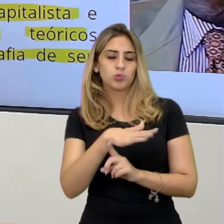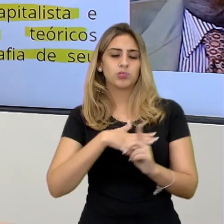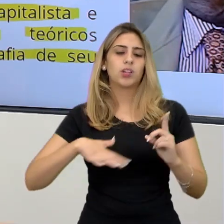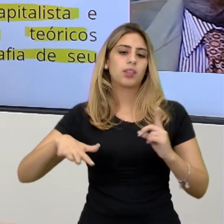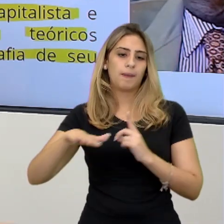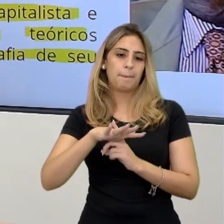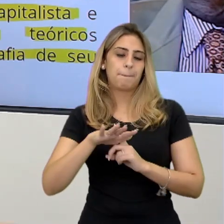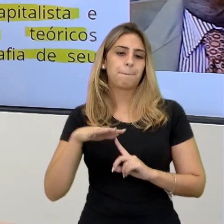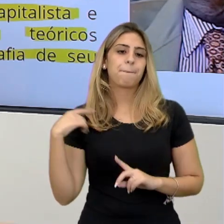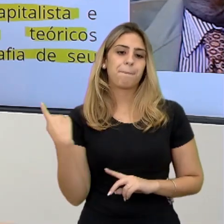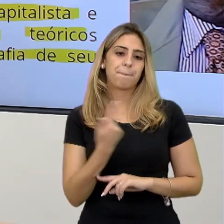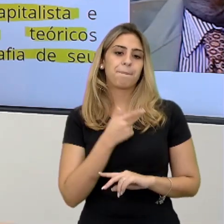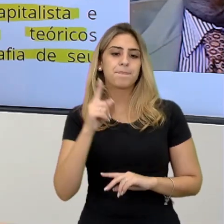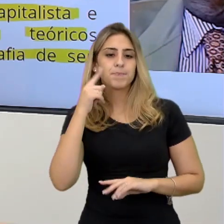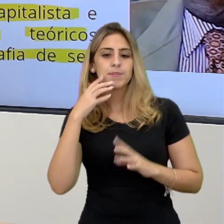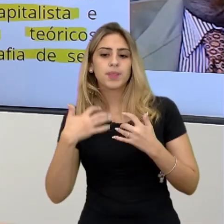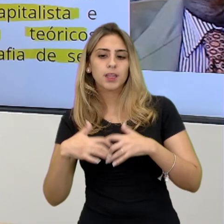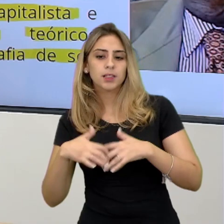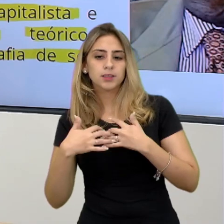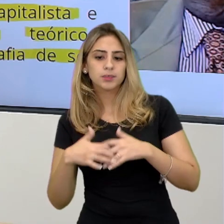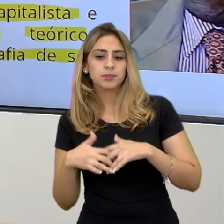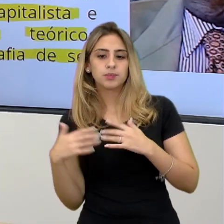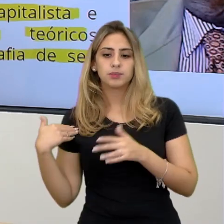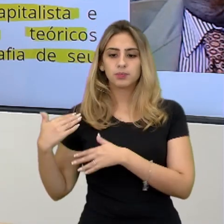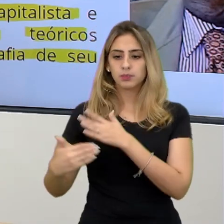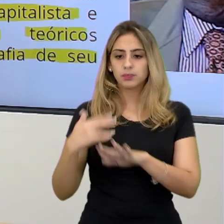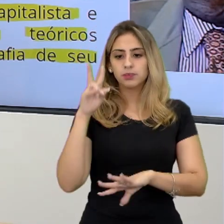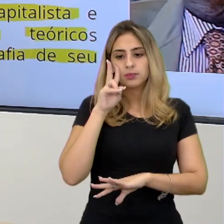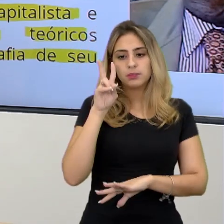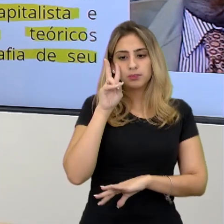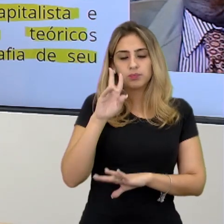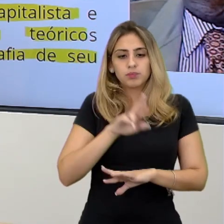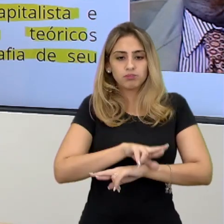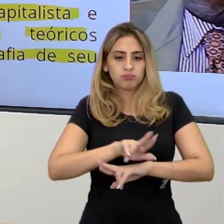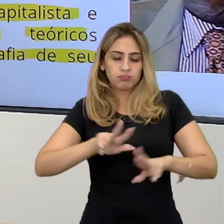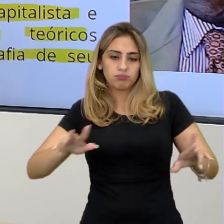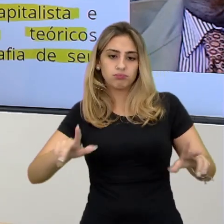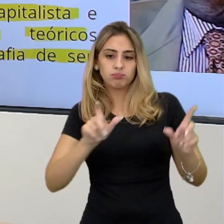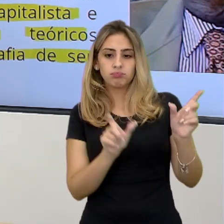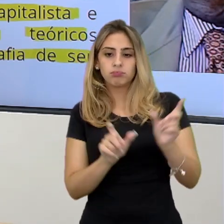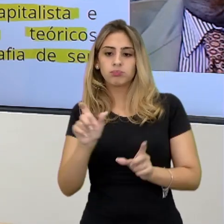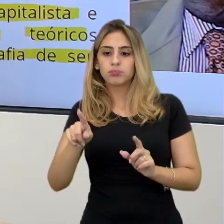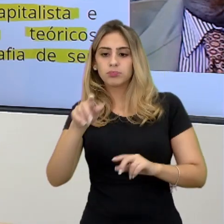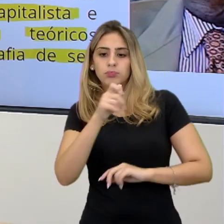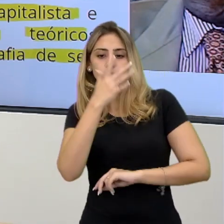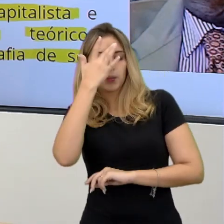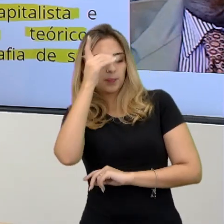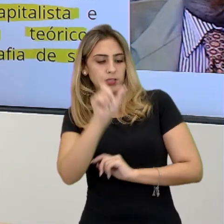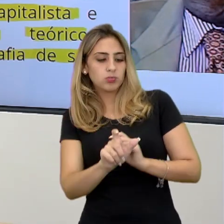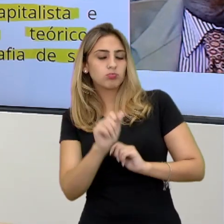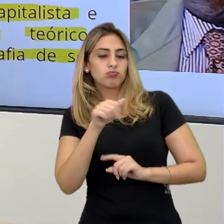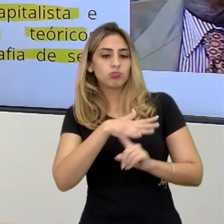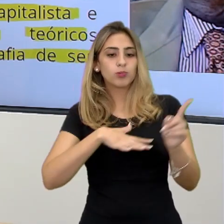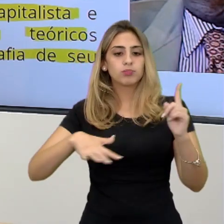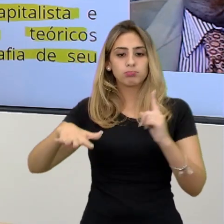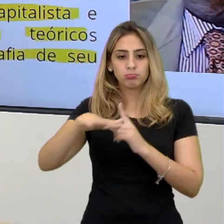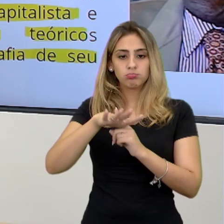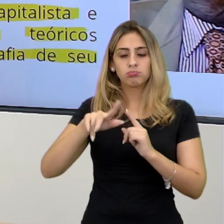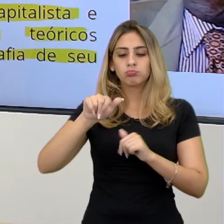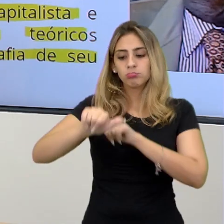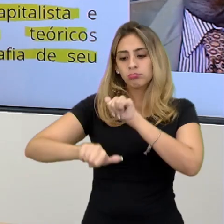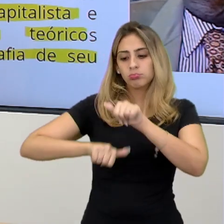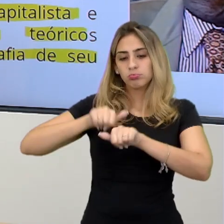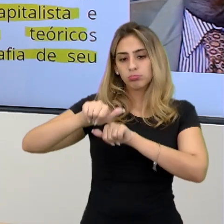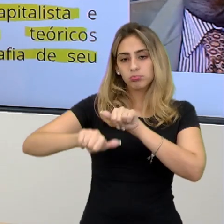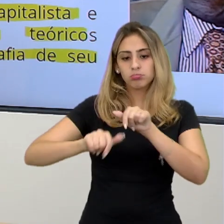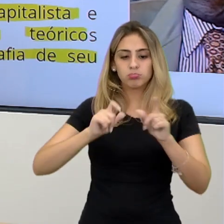sociedade. Então, se a gente pensar ao longo da história, vários foram os momentos, né, que o ser humano, que as sociedades